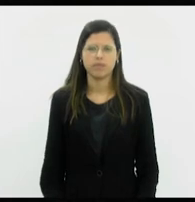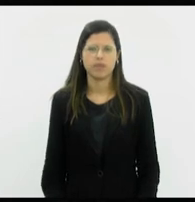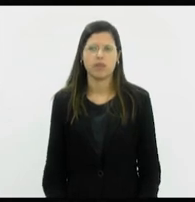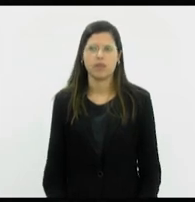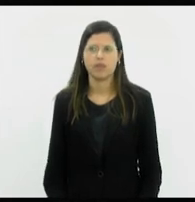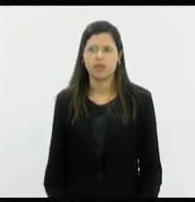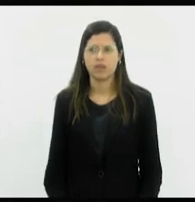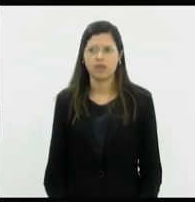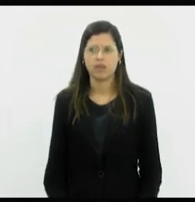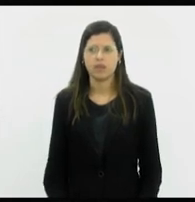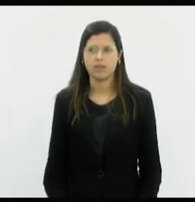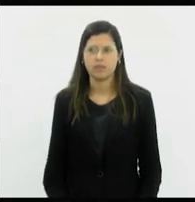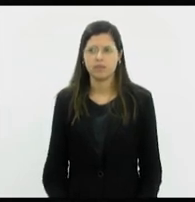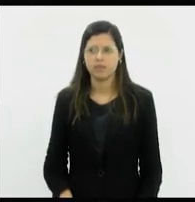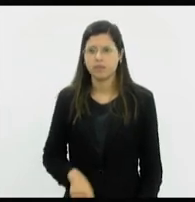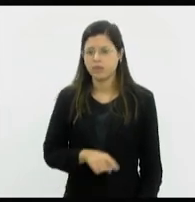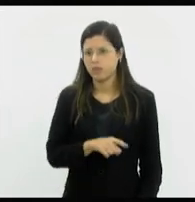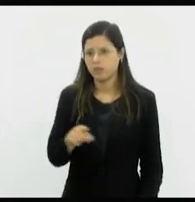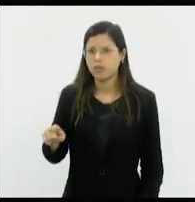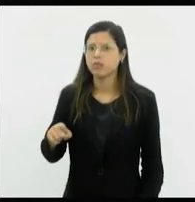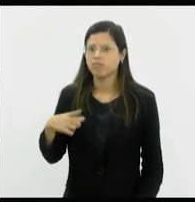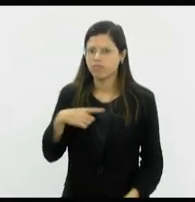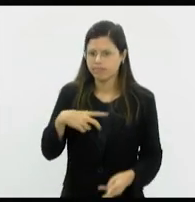Vossas Excelências não passarão impune.